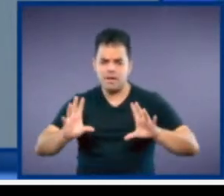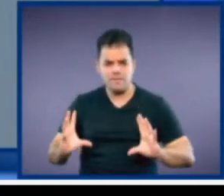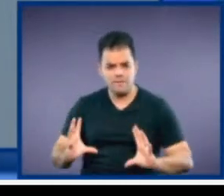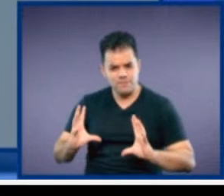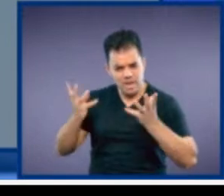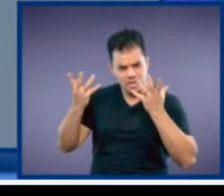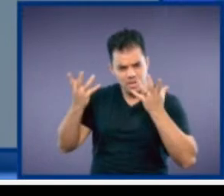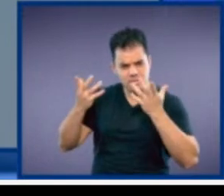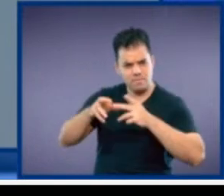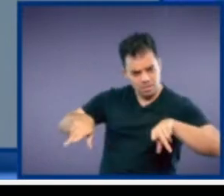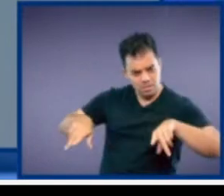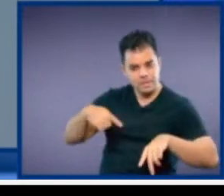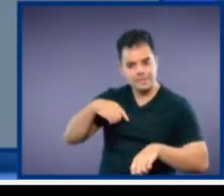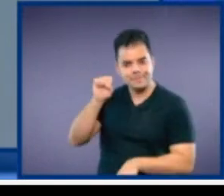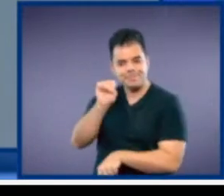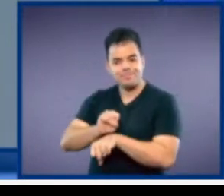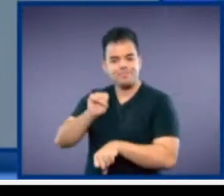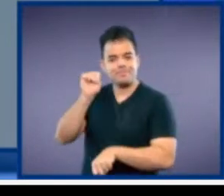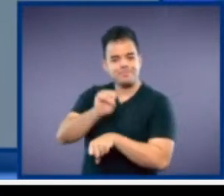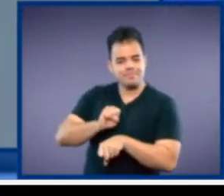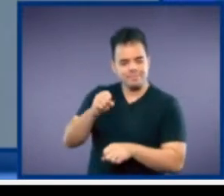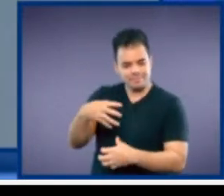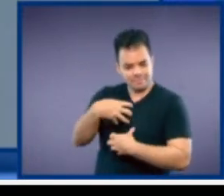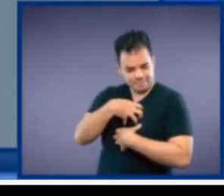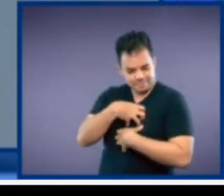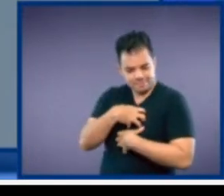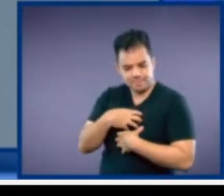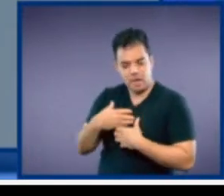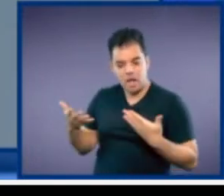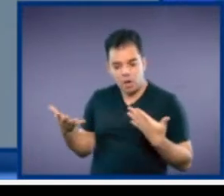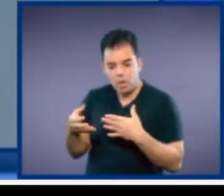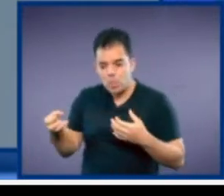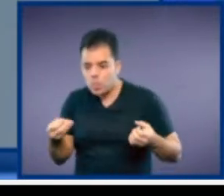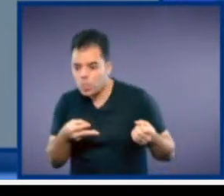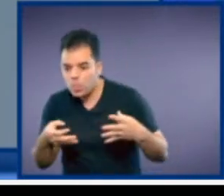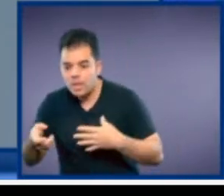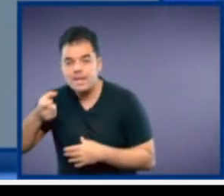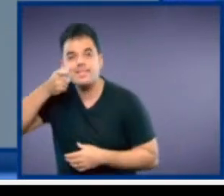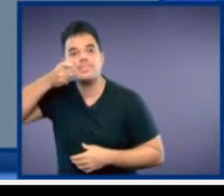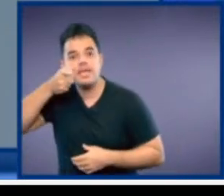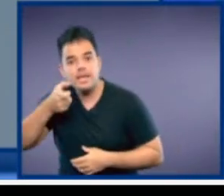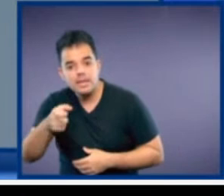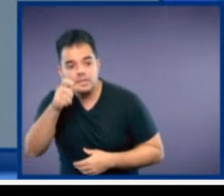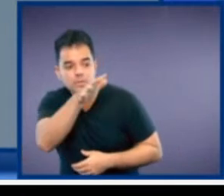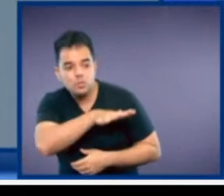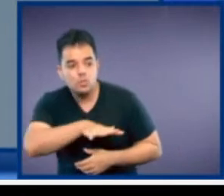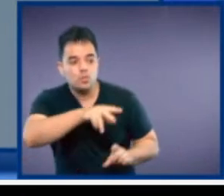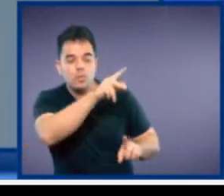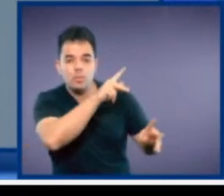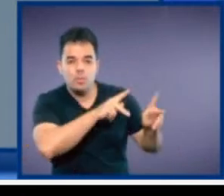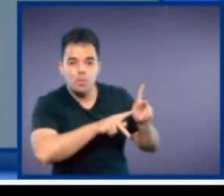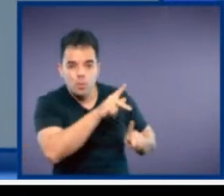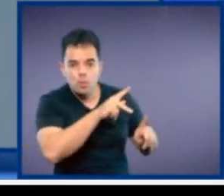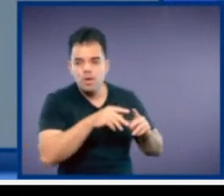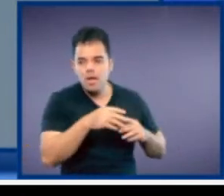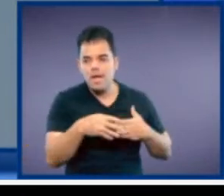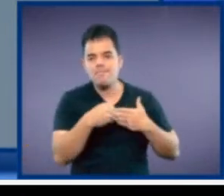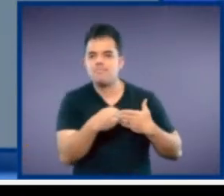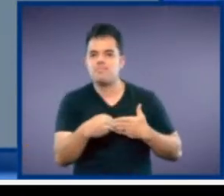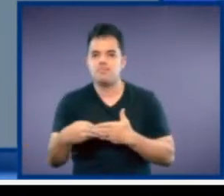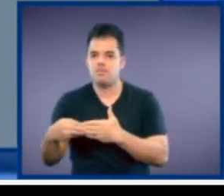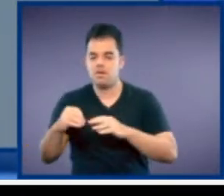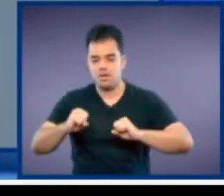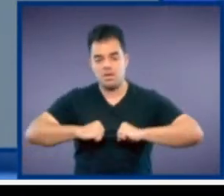esperança. Que nesse próximo ciclo, o interesse público seja o guia. Que o empenho, a dedicação e os esforços